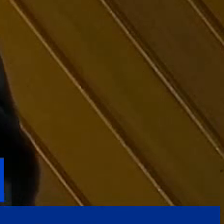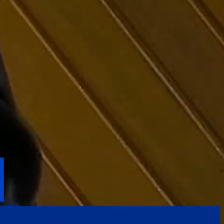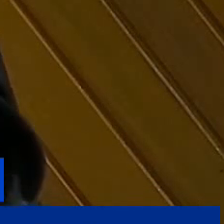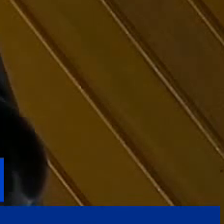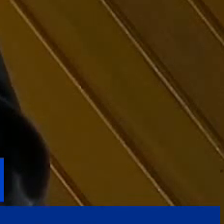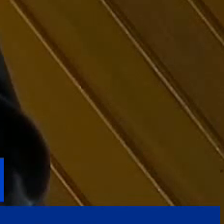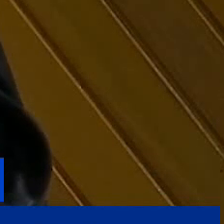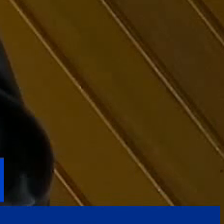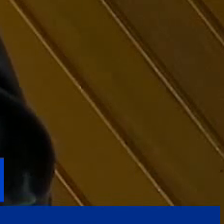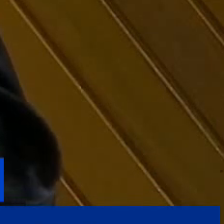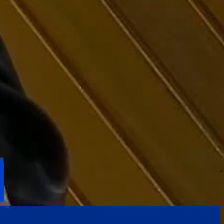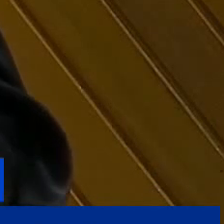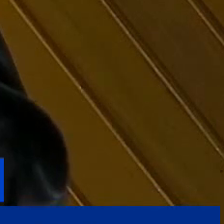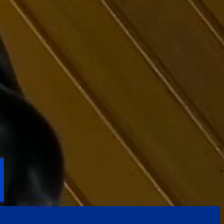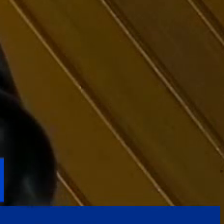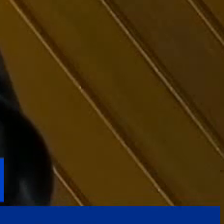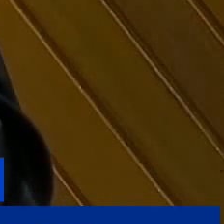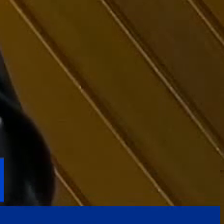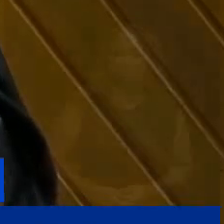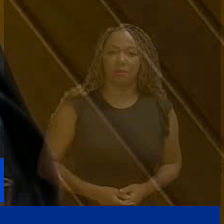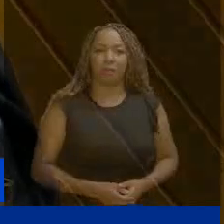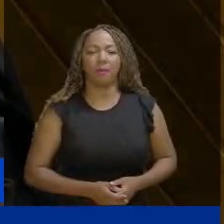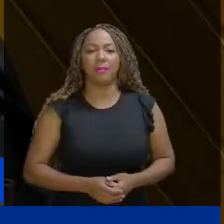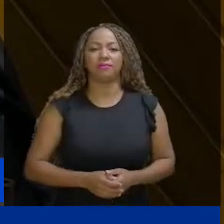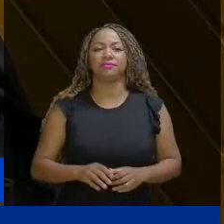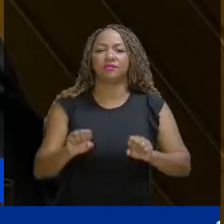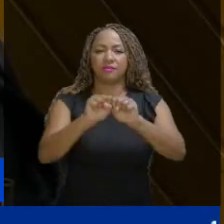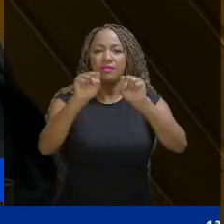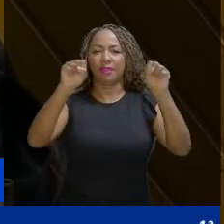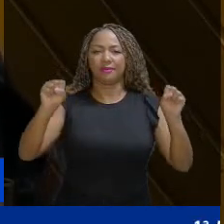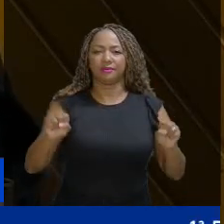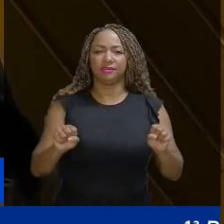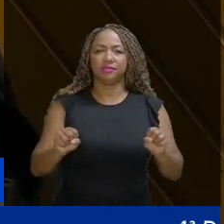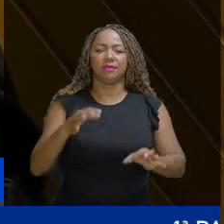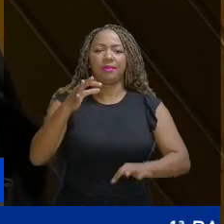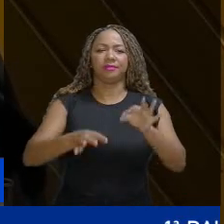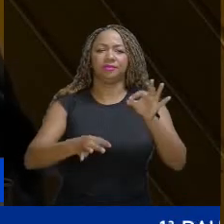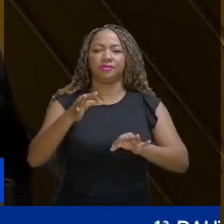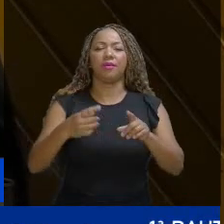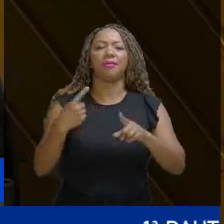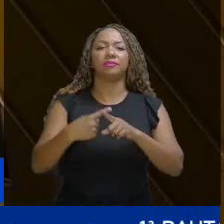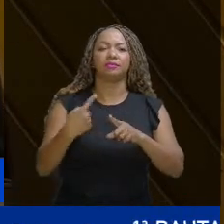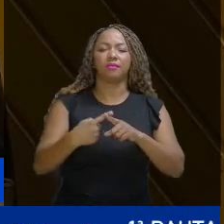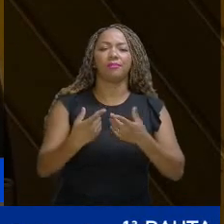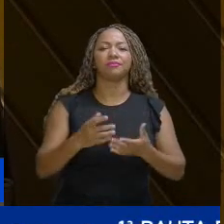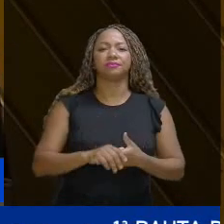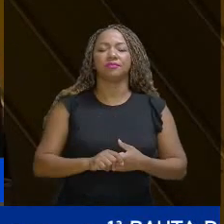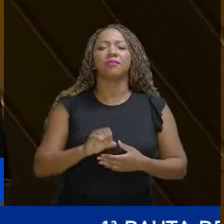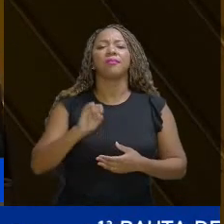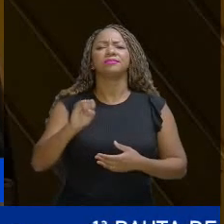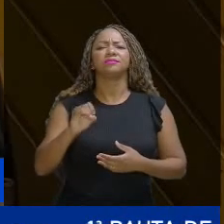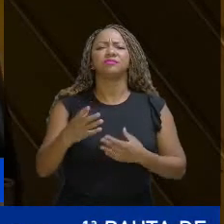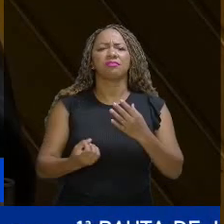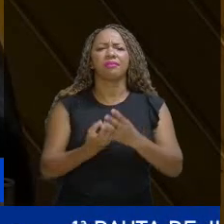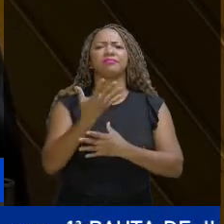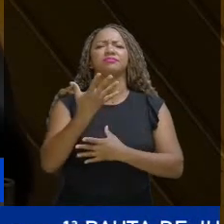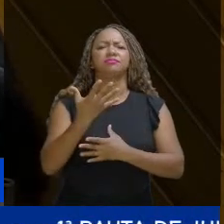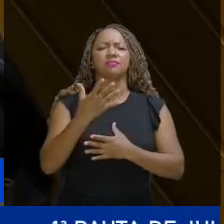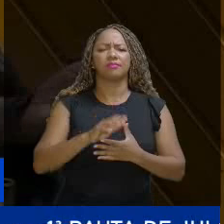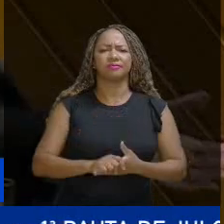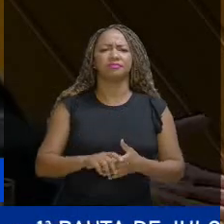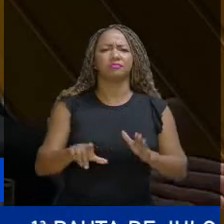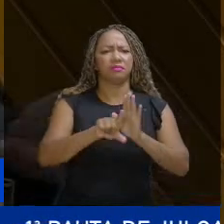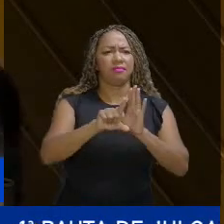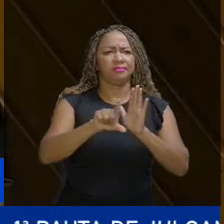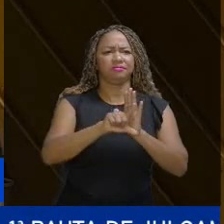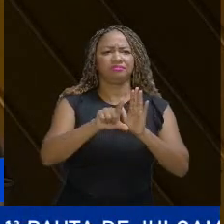jurídica que se estabeleceu no nosso sistema jurídico. Por quê? Porque se estabeleceu legalmente